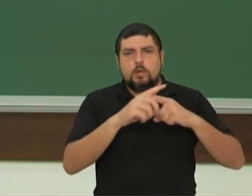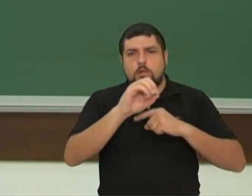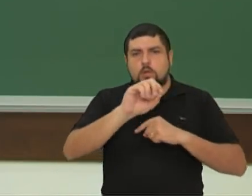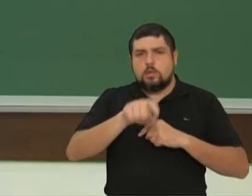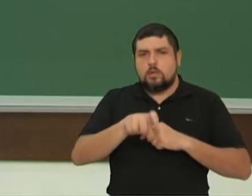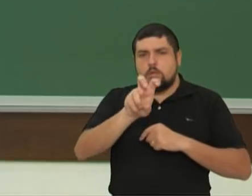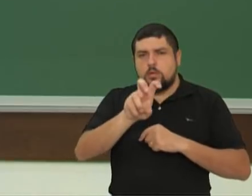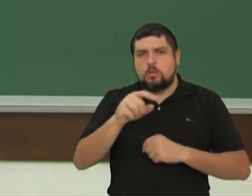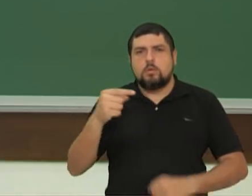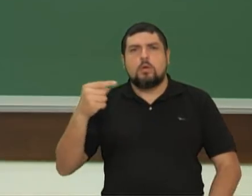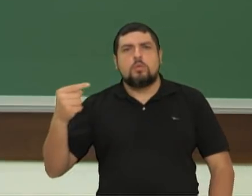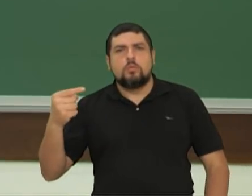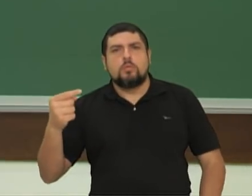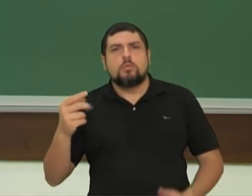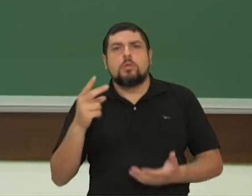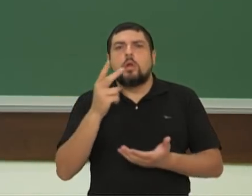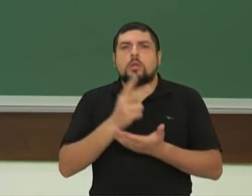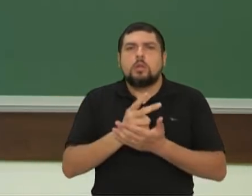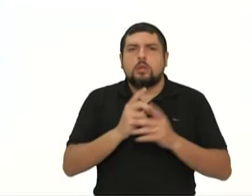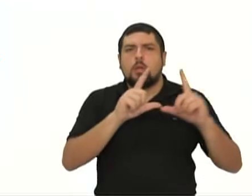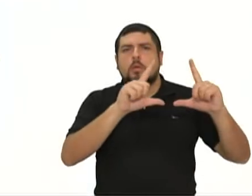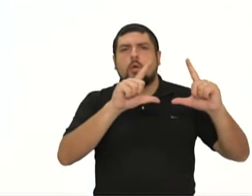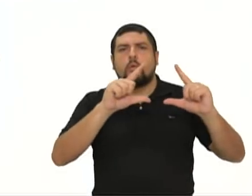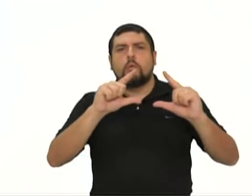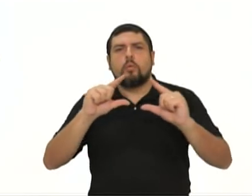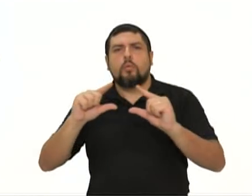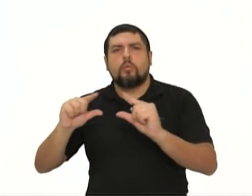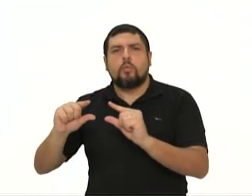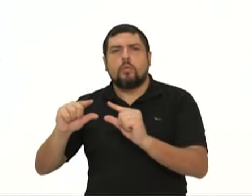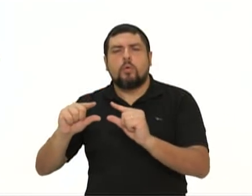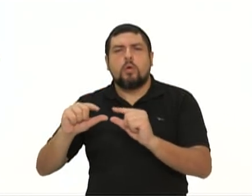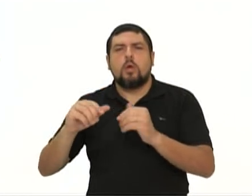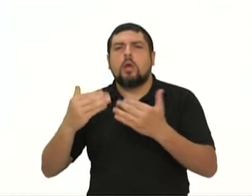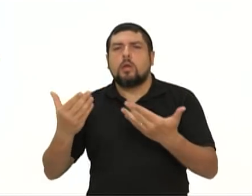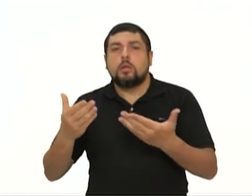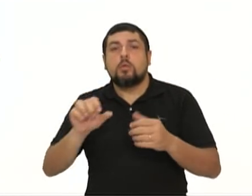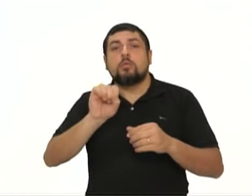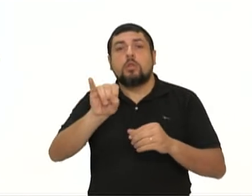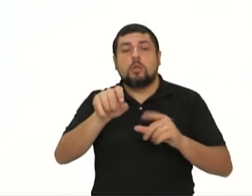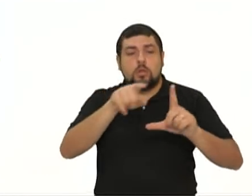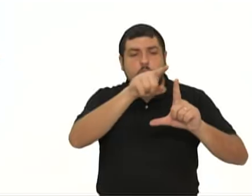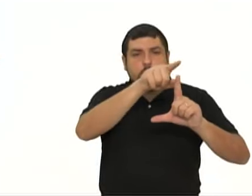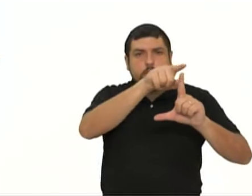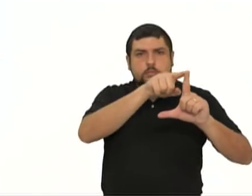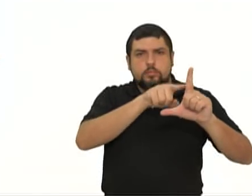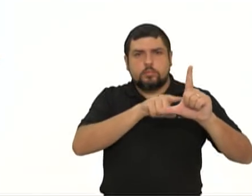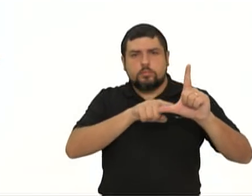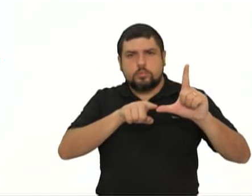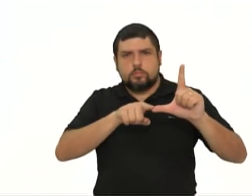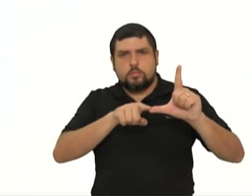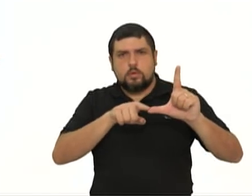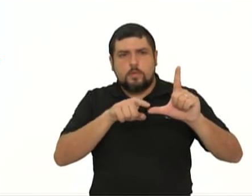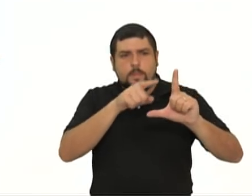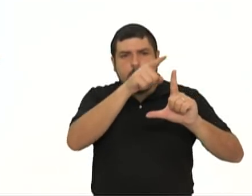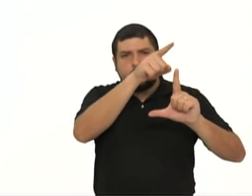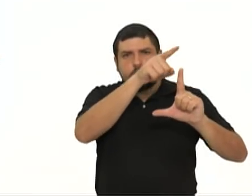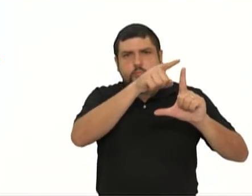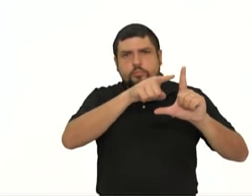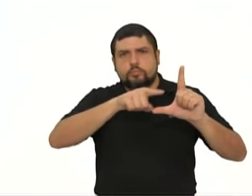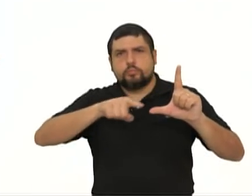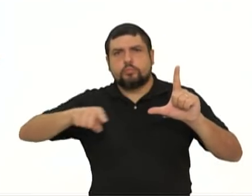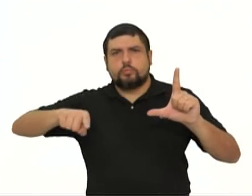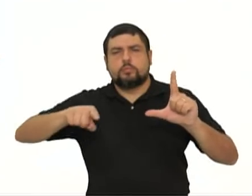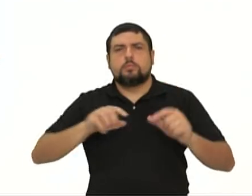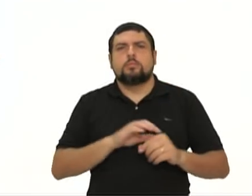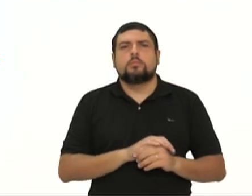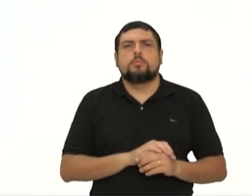sempre diminuir o valor. E é por isso que o gráfico é decrescente. Sempre que a base nesse modelo de função